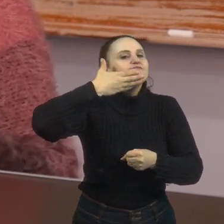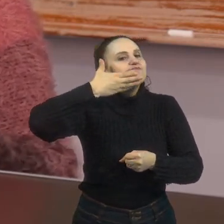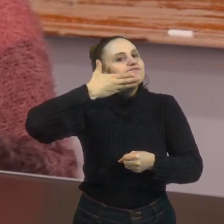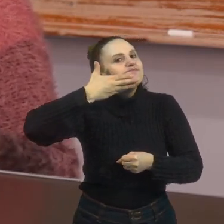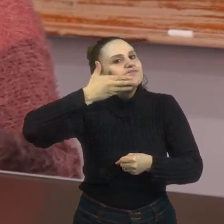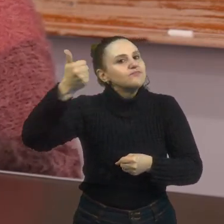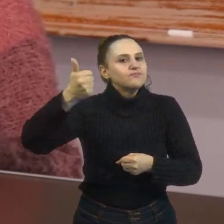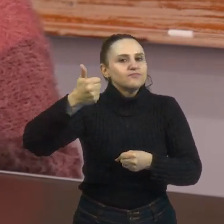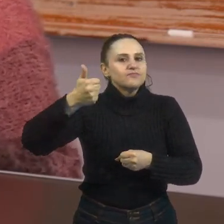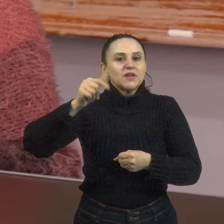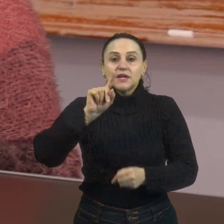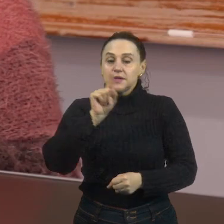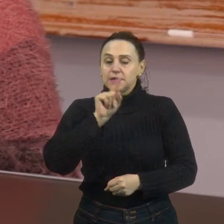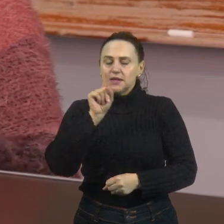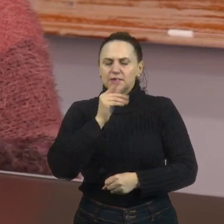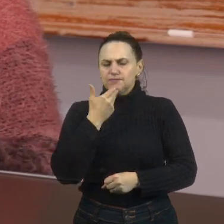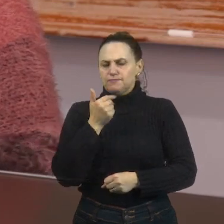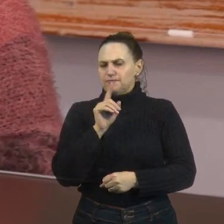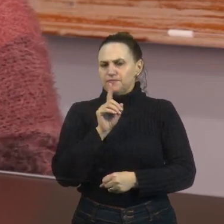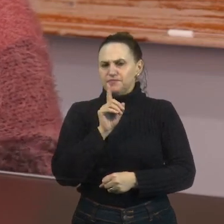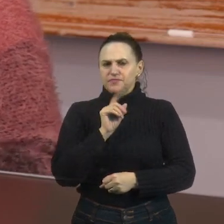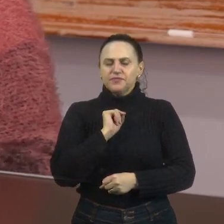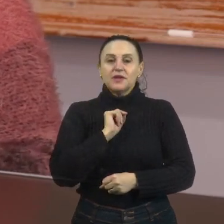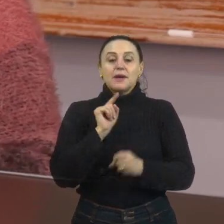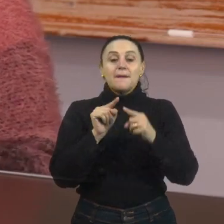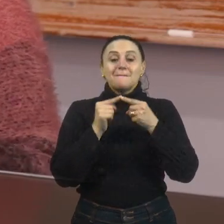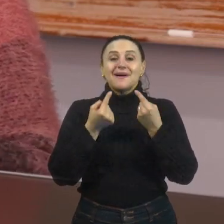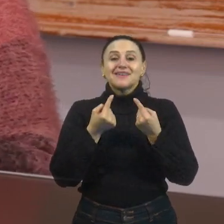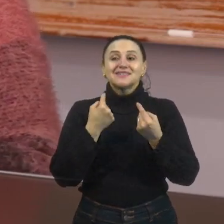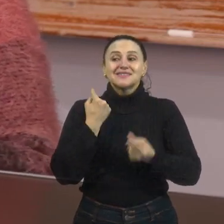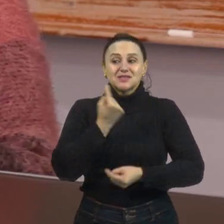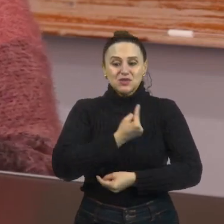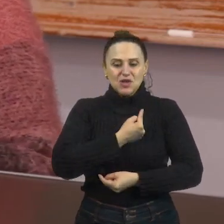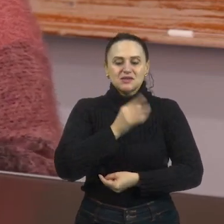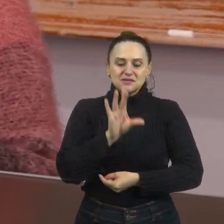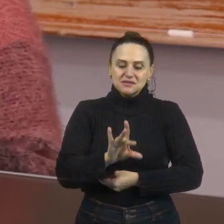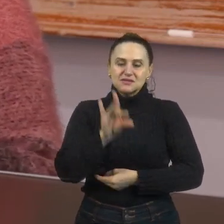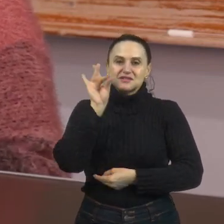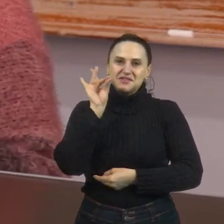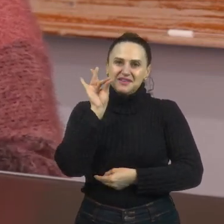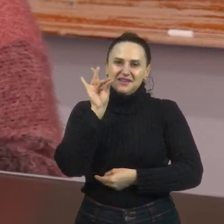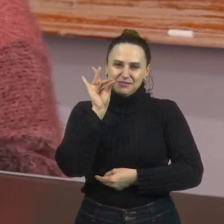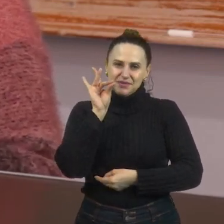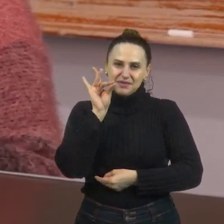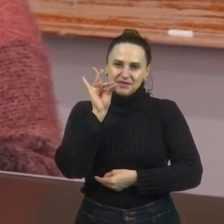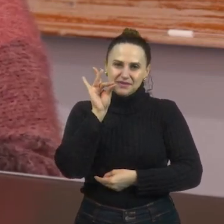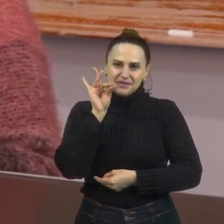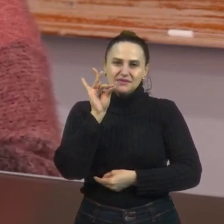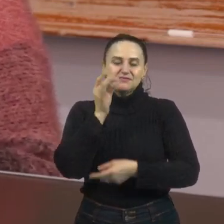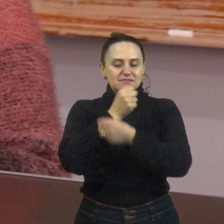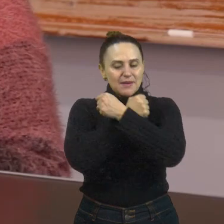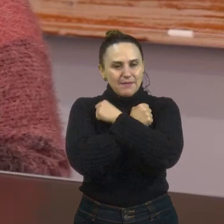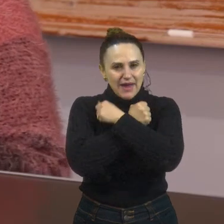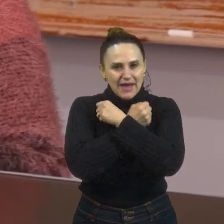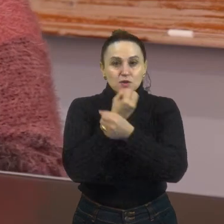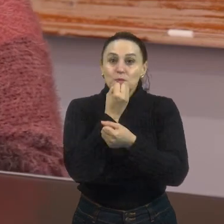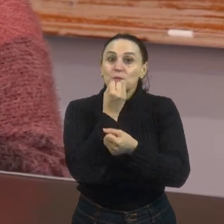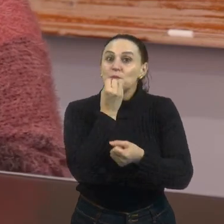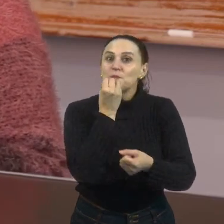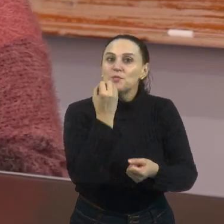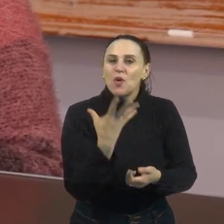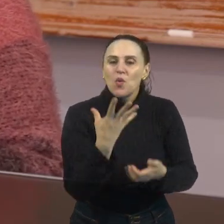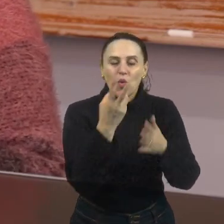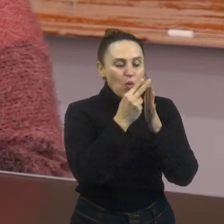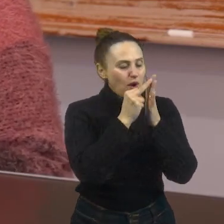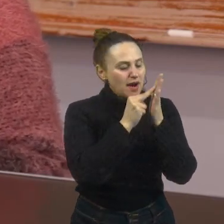Eu sei que não é fácil, mas a gente escolheu, então vamos fazer o nosso melhor. Um abraço, boa leitura, tá